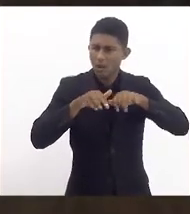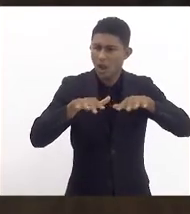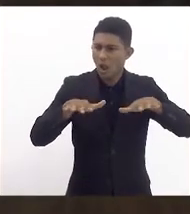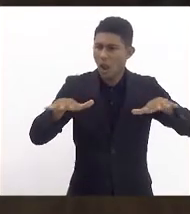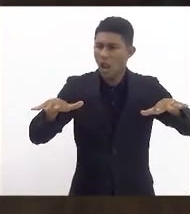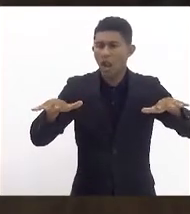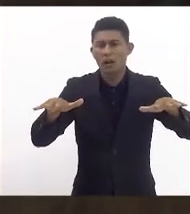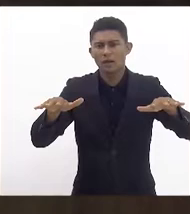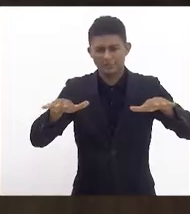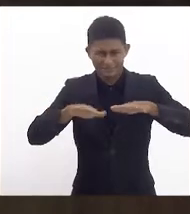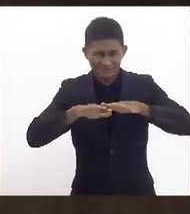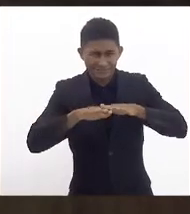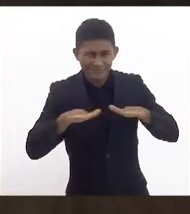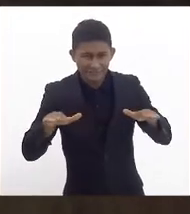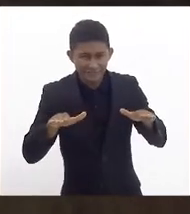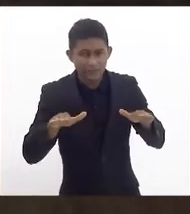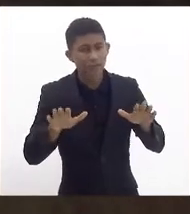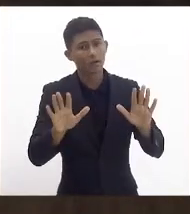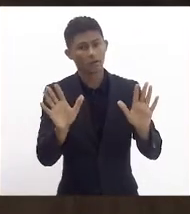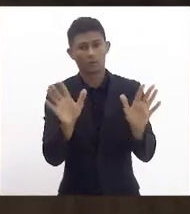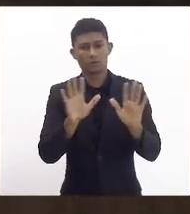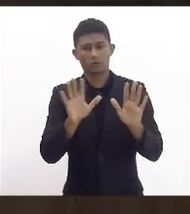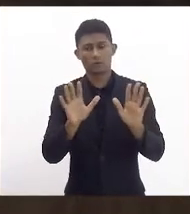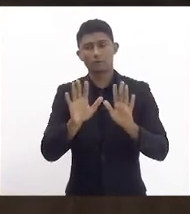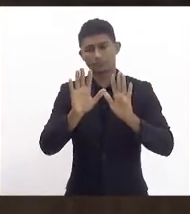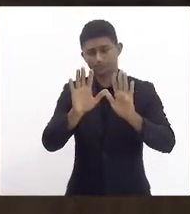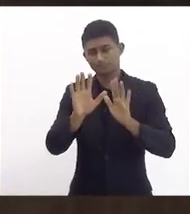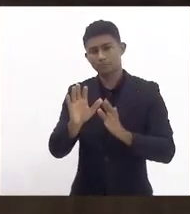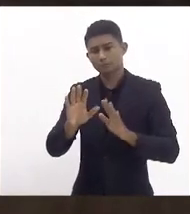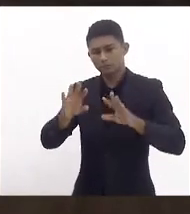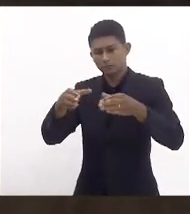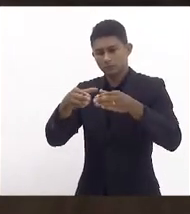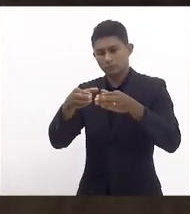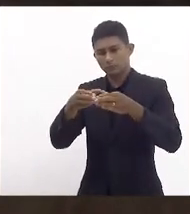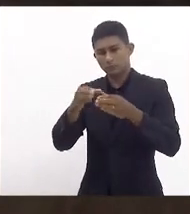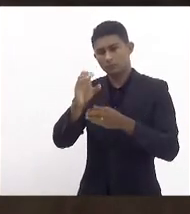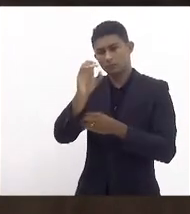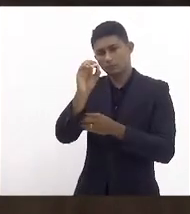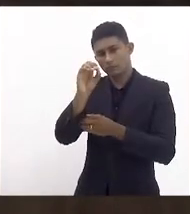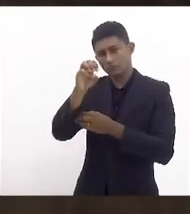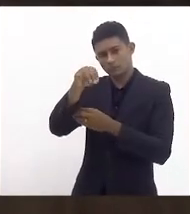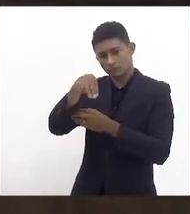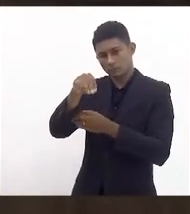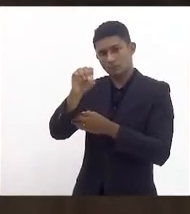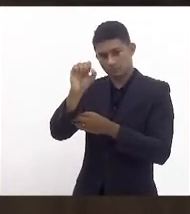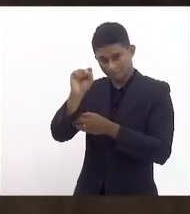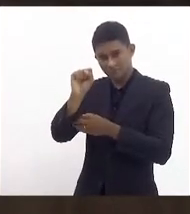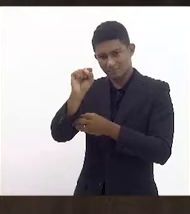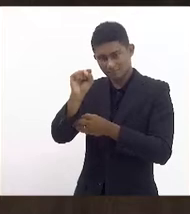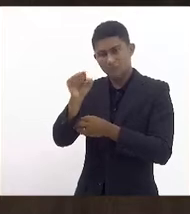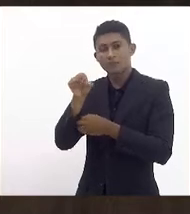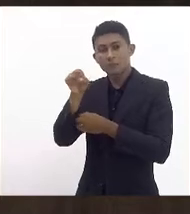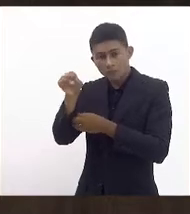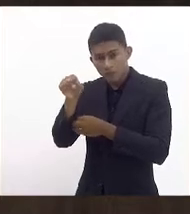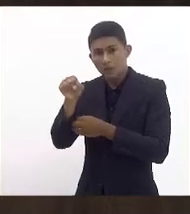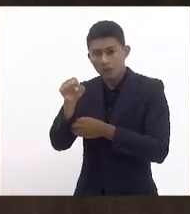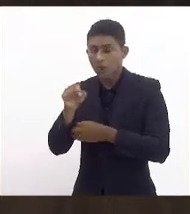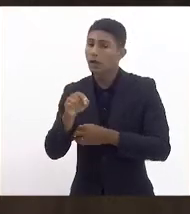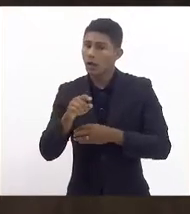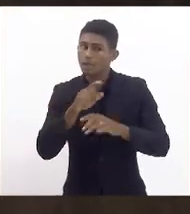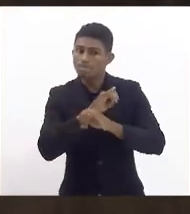A Organização Mundial de Saúde ainda decreta que estamos vivendo